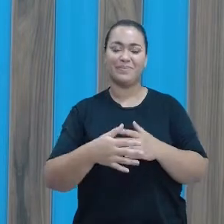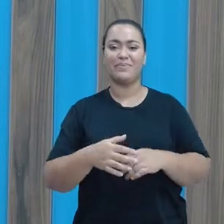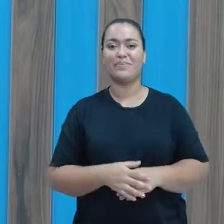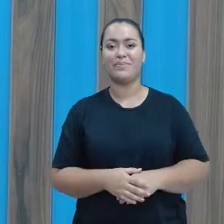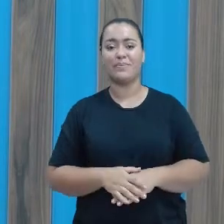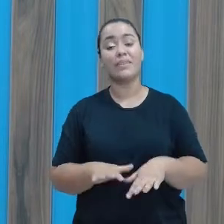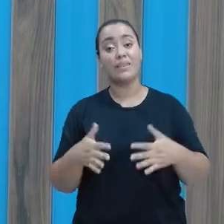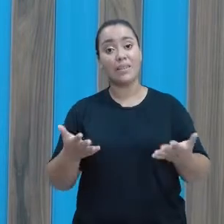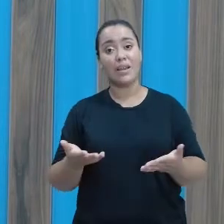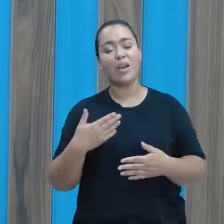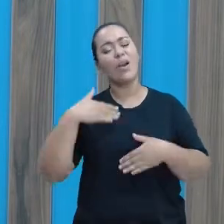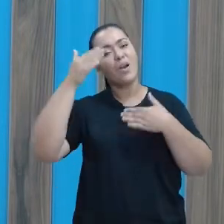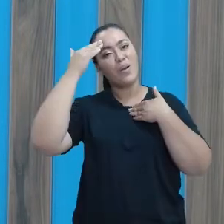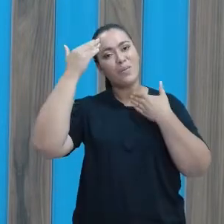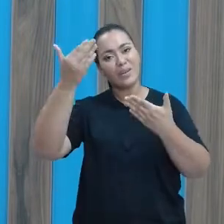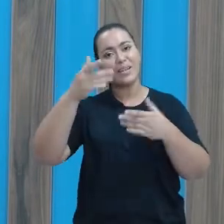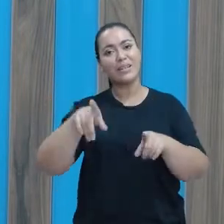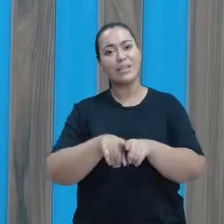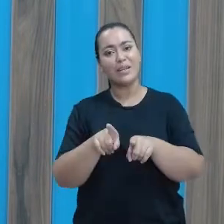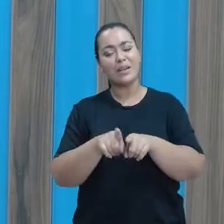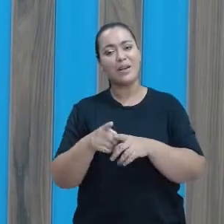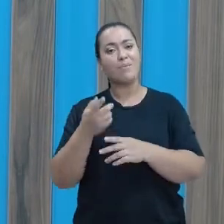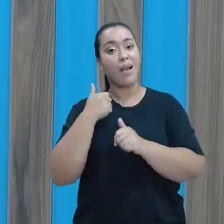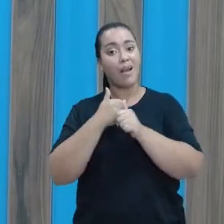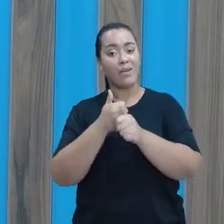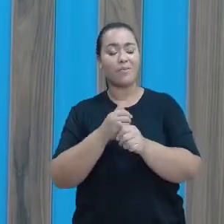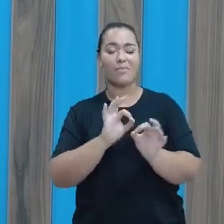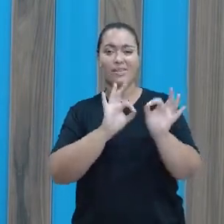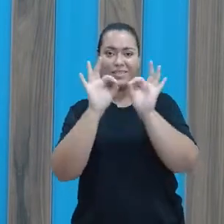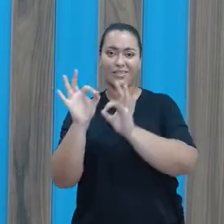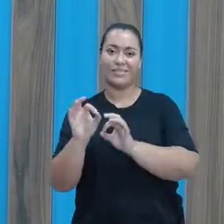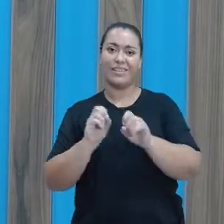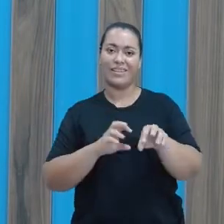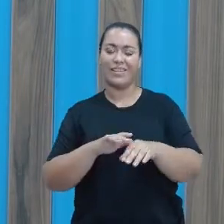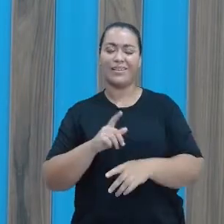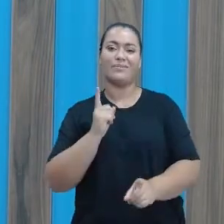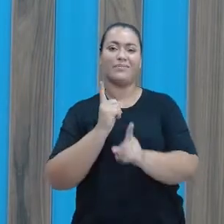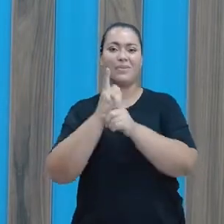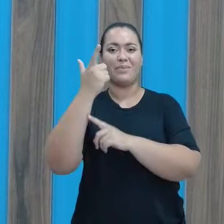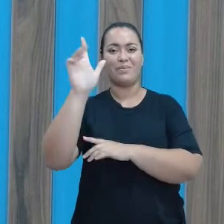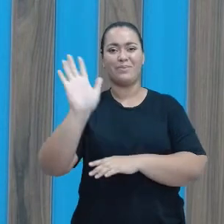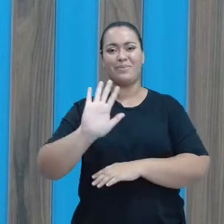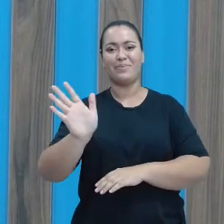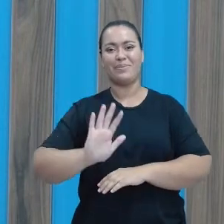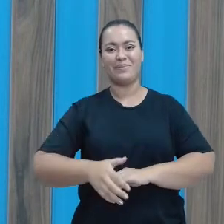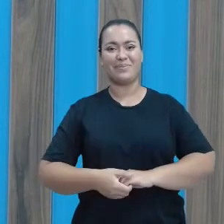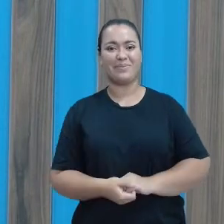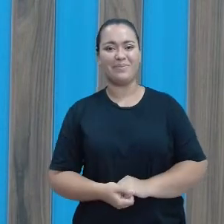Então é isso. Muito obrigado por acompanhar a nossa aula e até a próxima. Valeu!